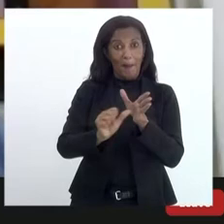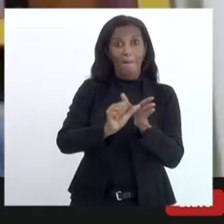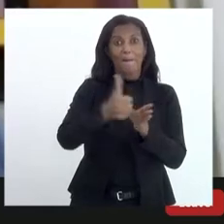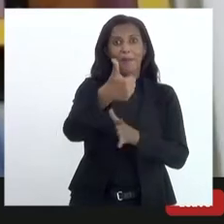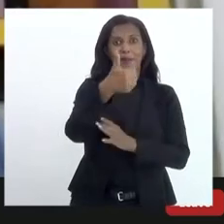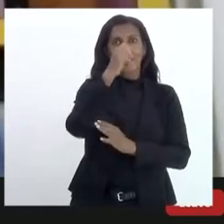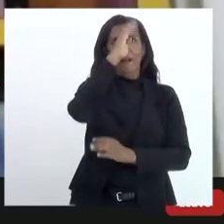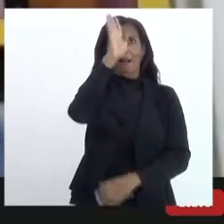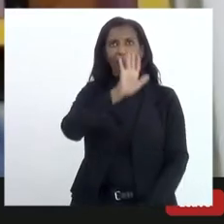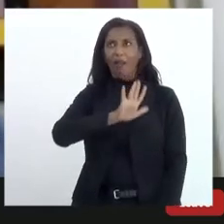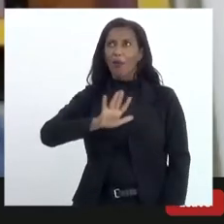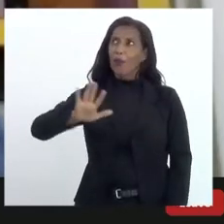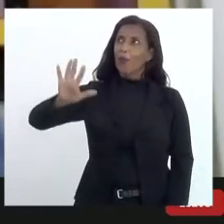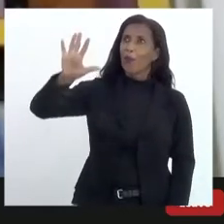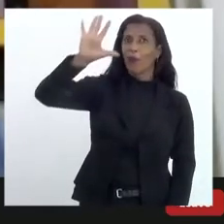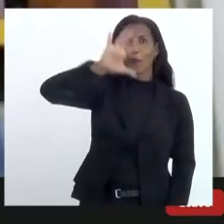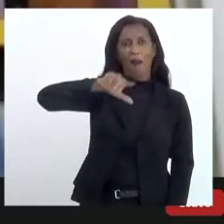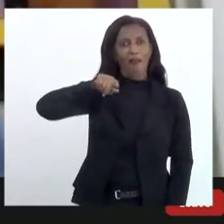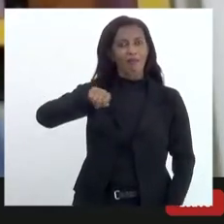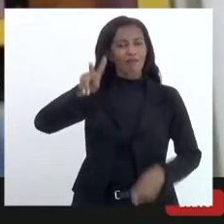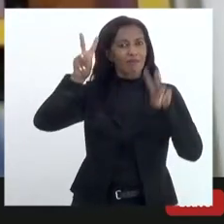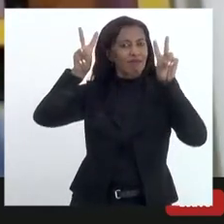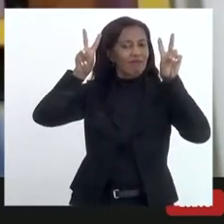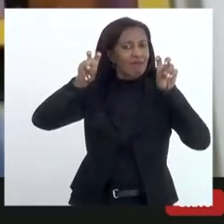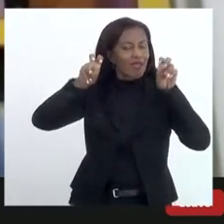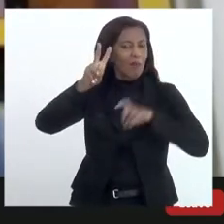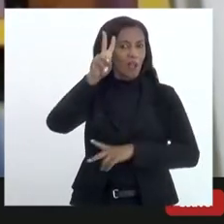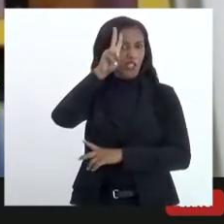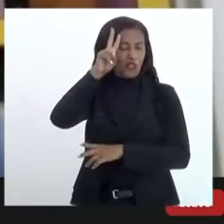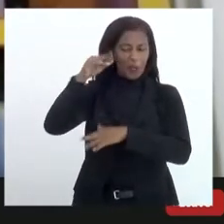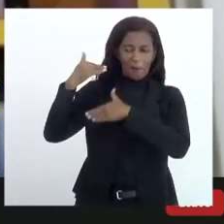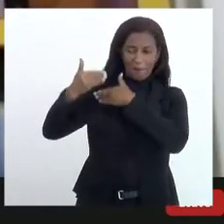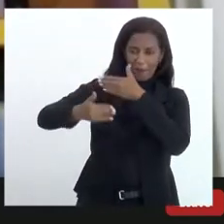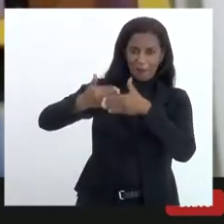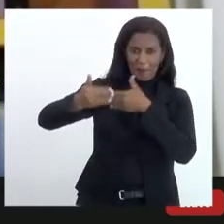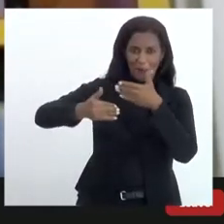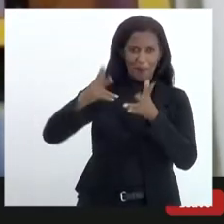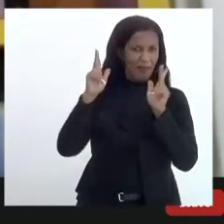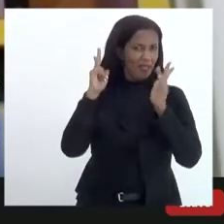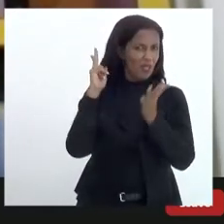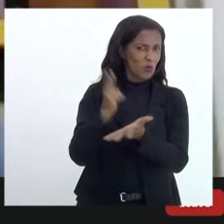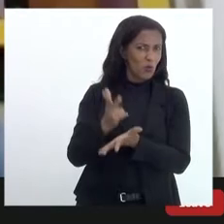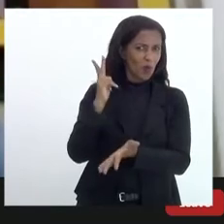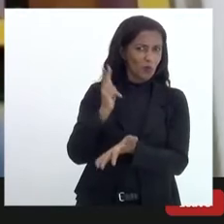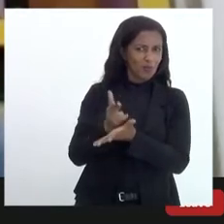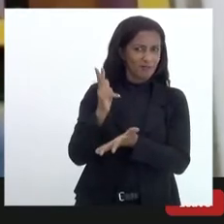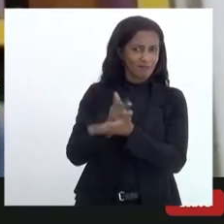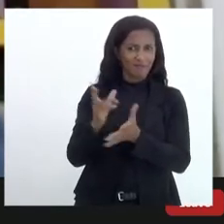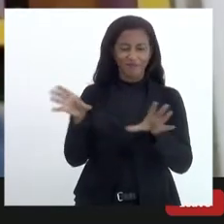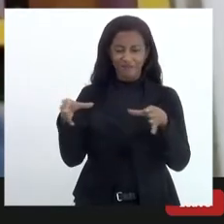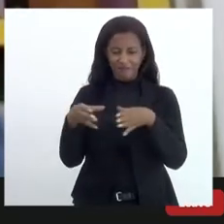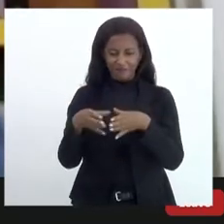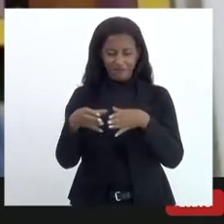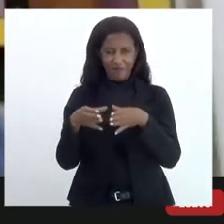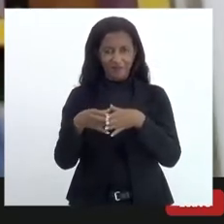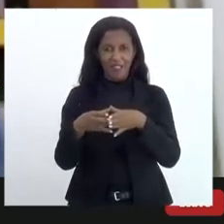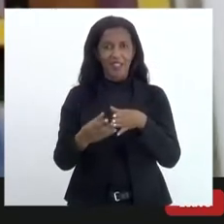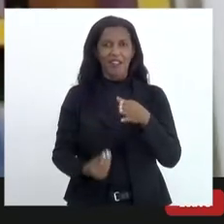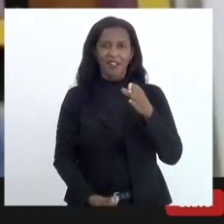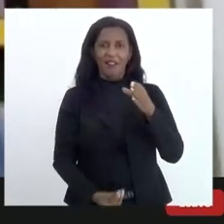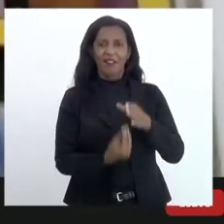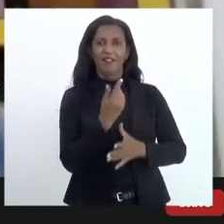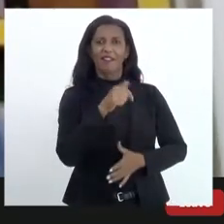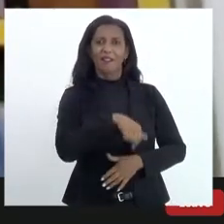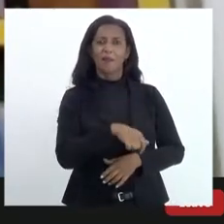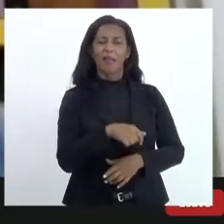Brasil que trata desse tema. Ela é histórica, ela é igualzinho à comissão. Eu lembro que nasceu no Rio também, na época que